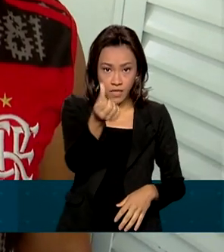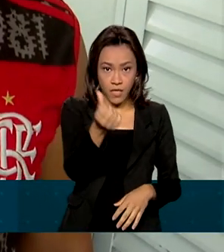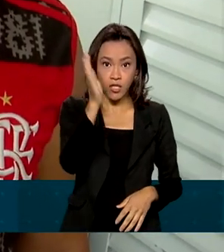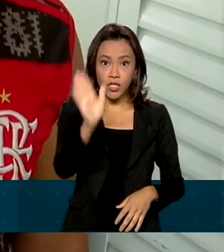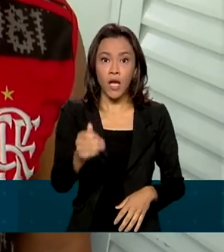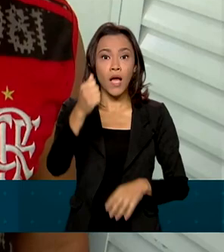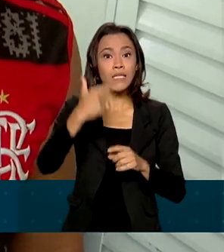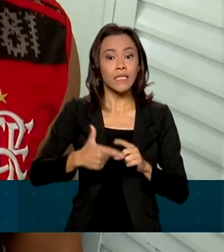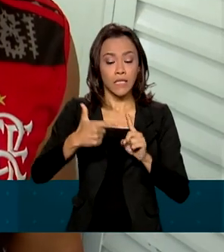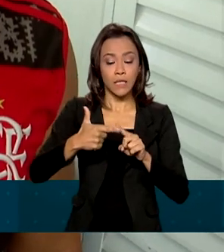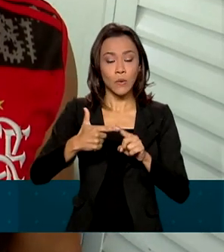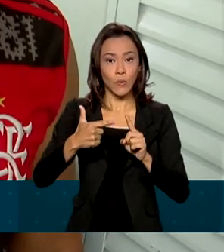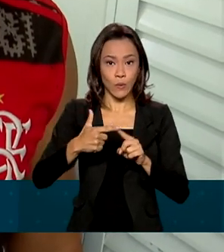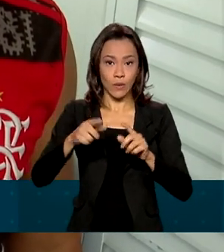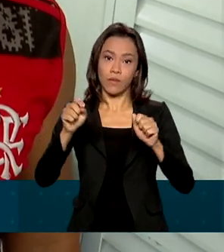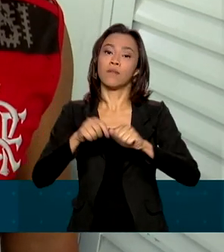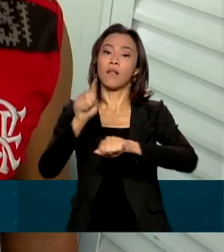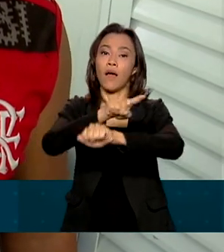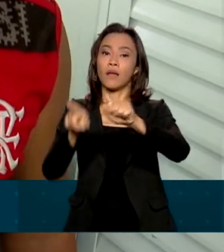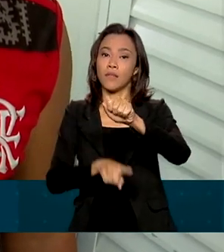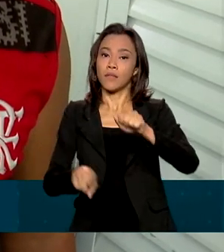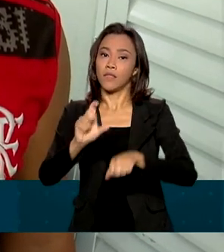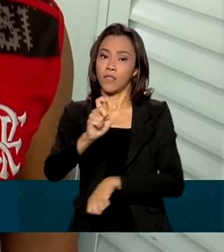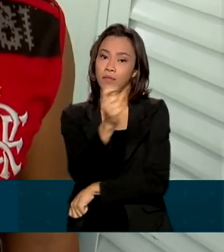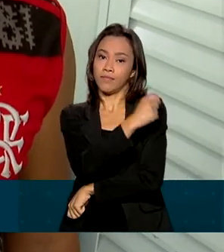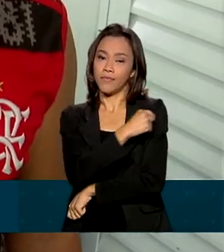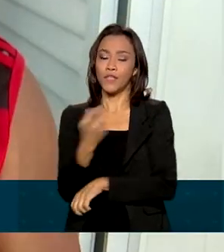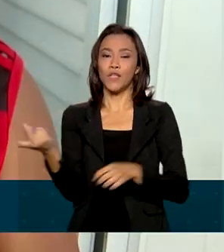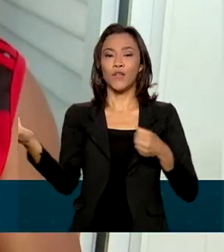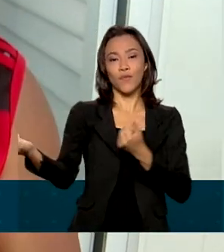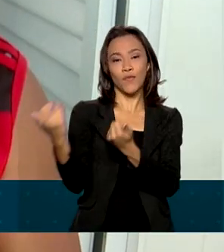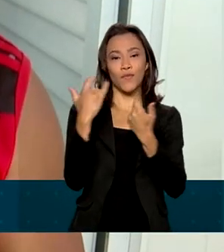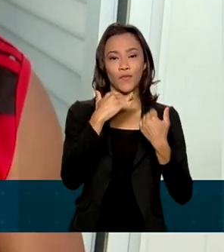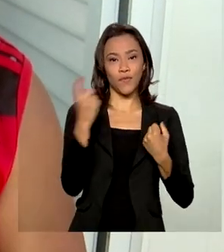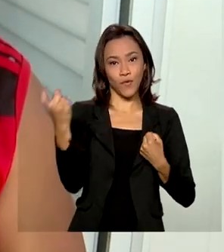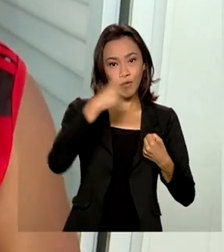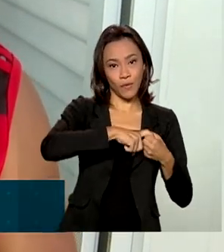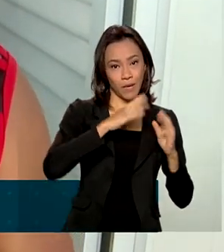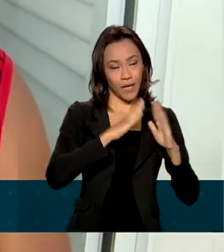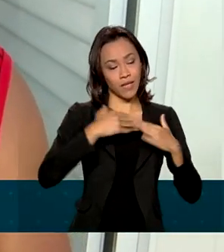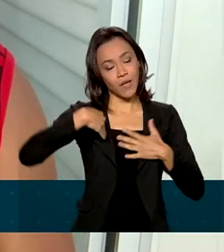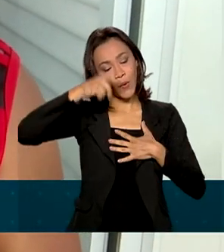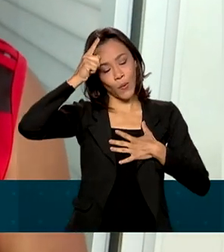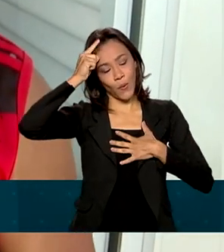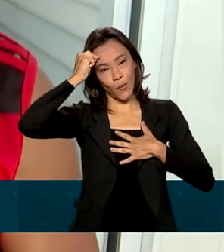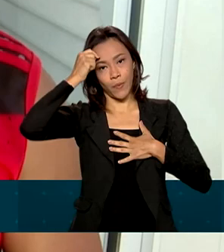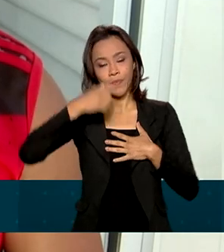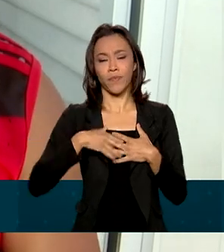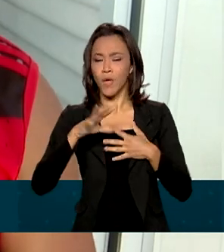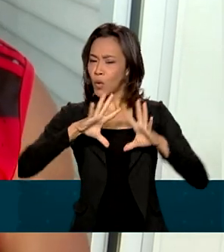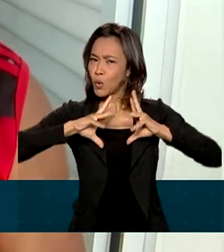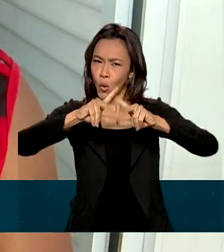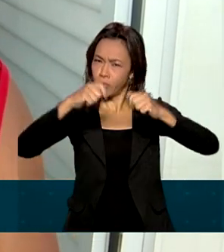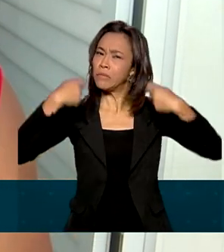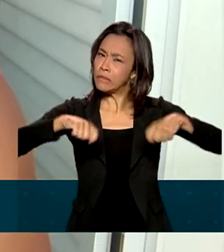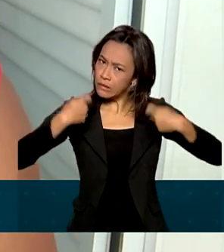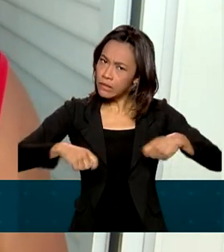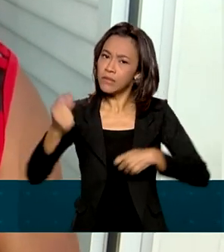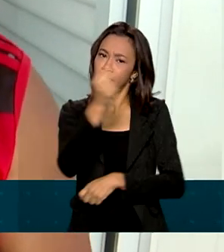tomou a segunda dose das transgênica e voltou para casa mais tranquilo todo mundo tem que você vai assinar e a galera tem que vir